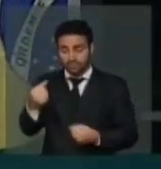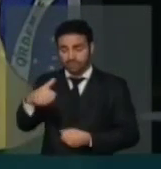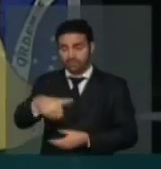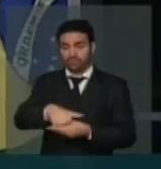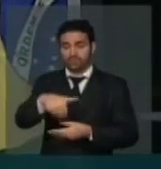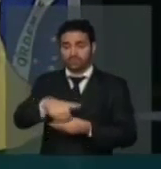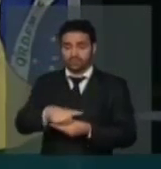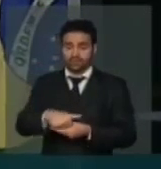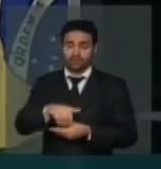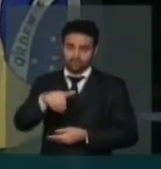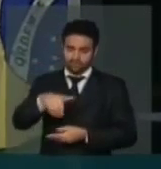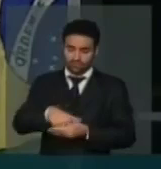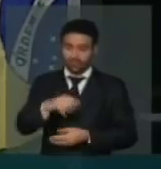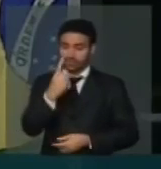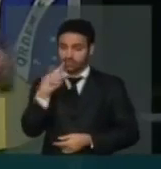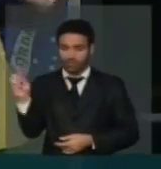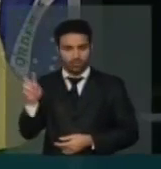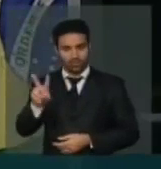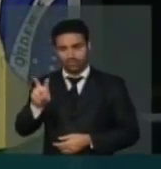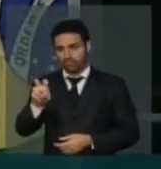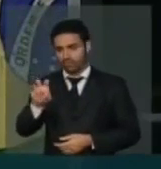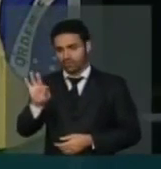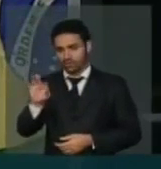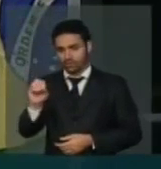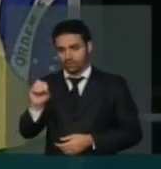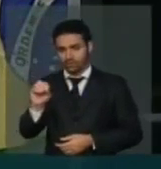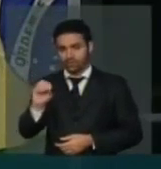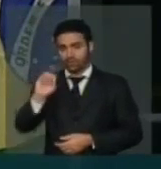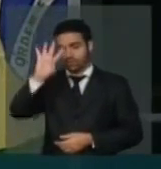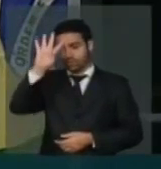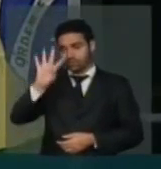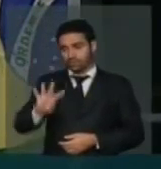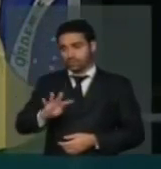vamos votar não ao veto.